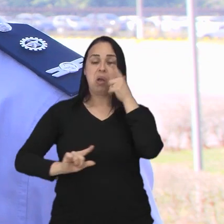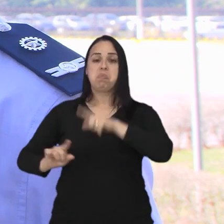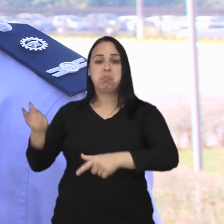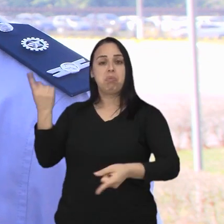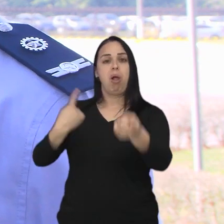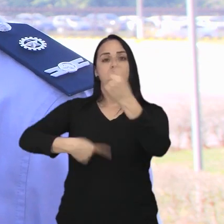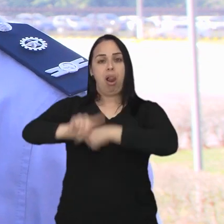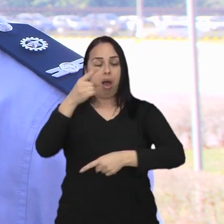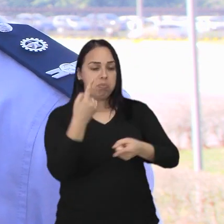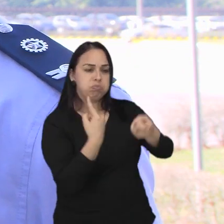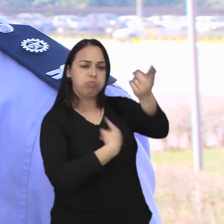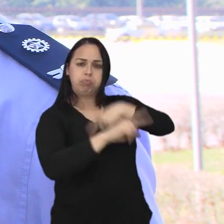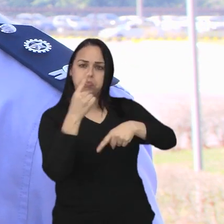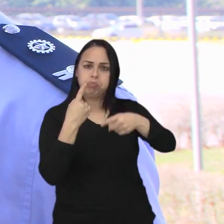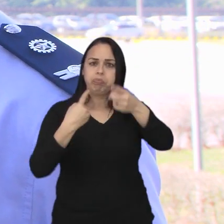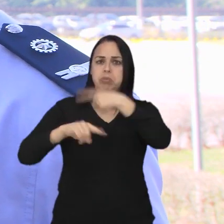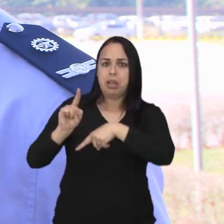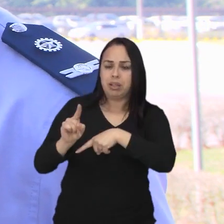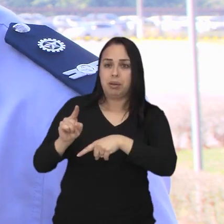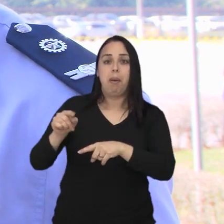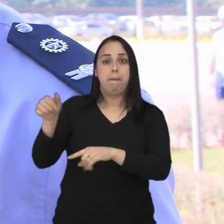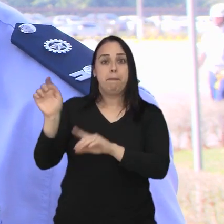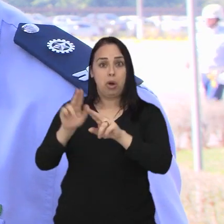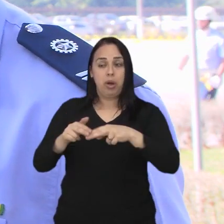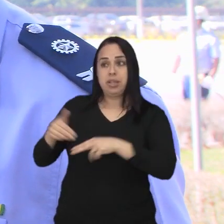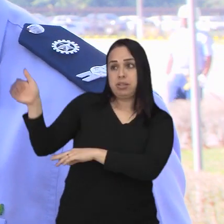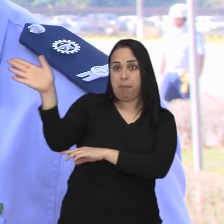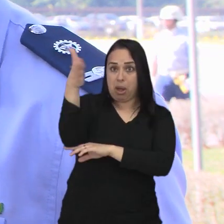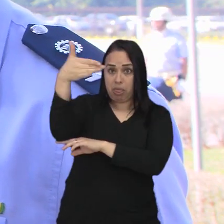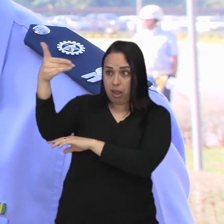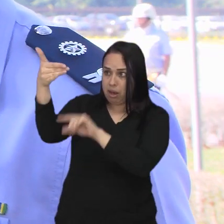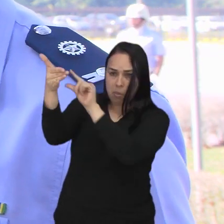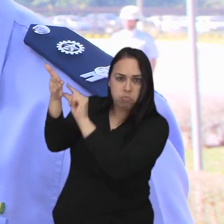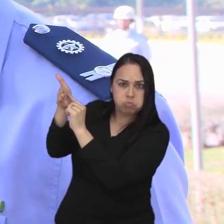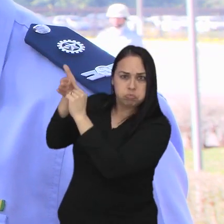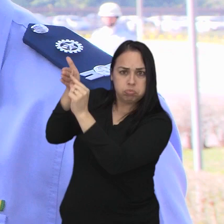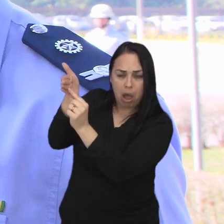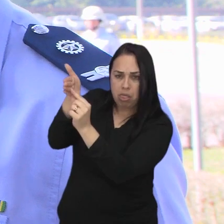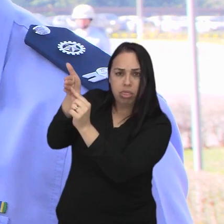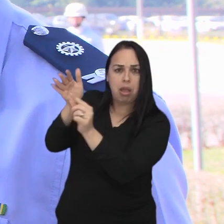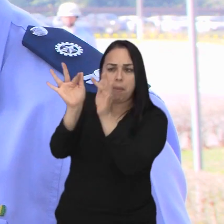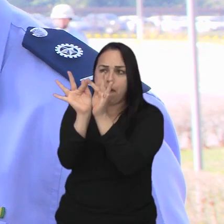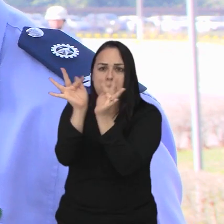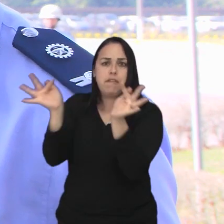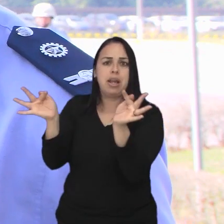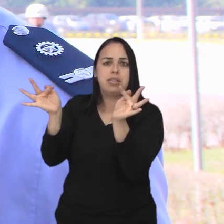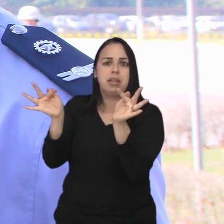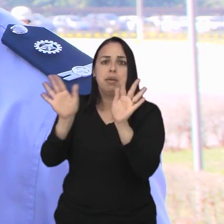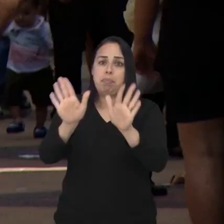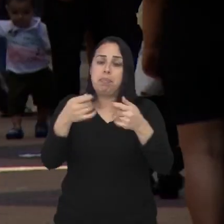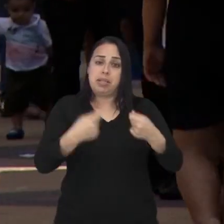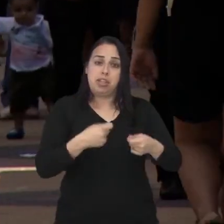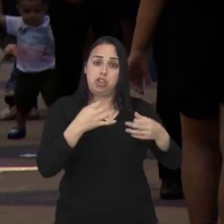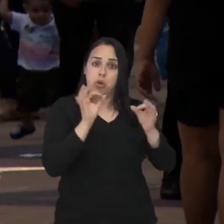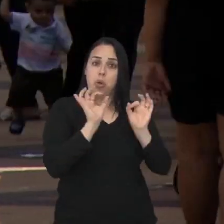progresso. Então, o progresso referido na bandeira nacional, ele vai ser alcançado por meio da ordem. Com o passar do